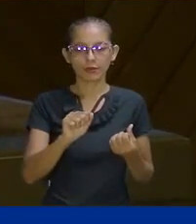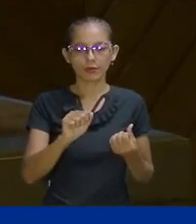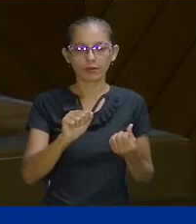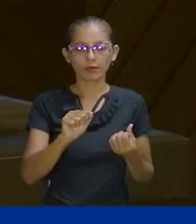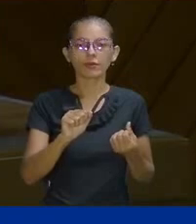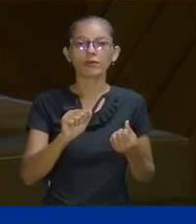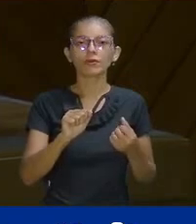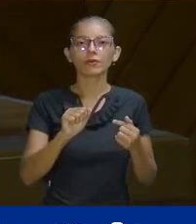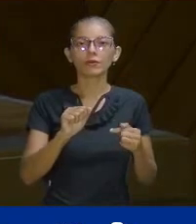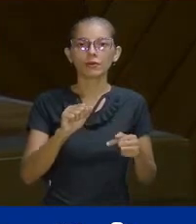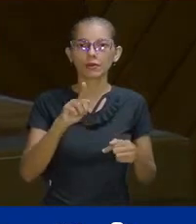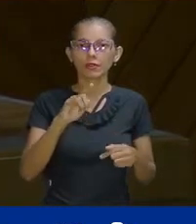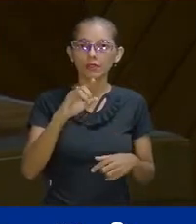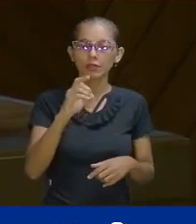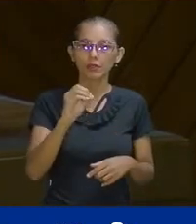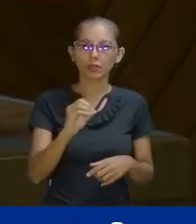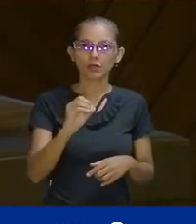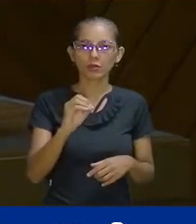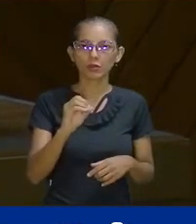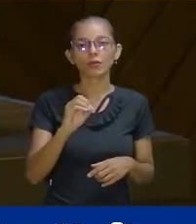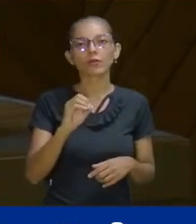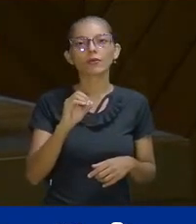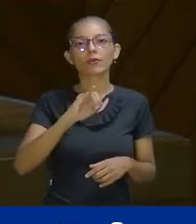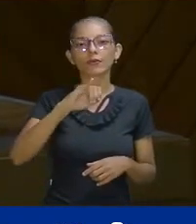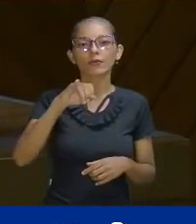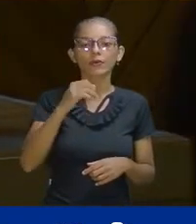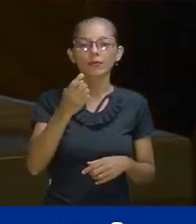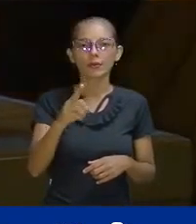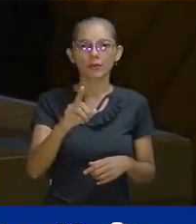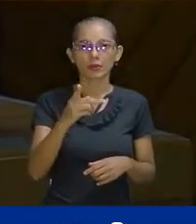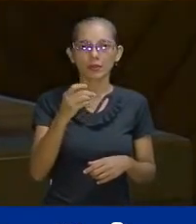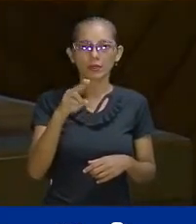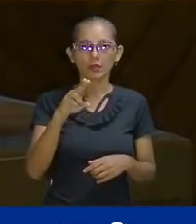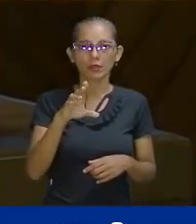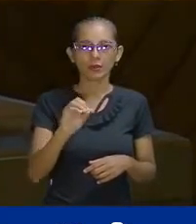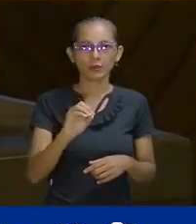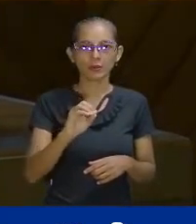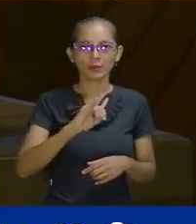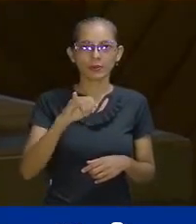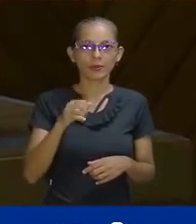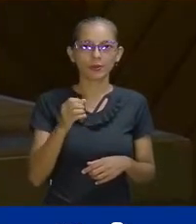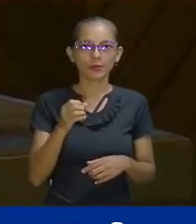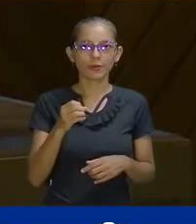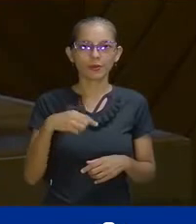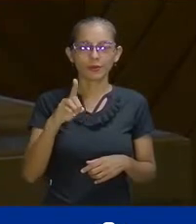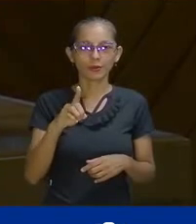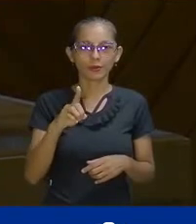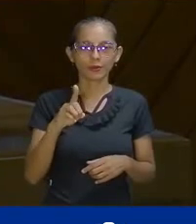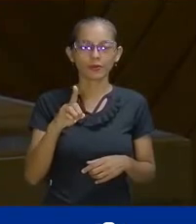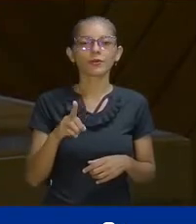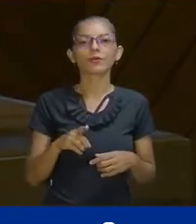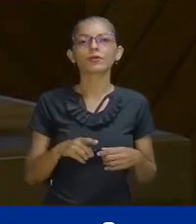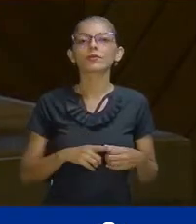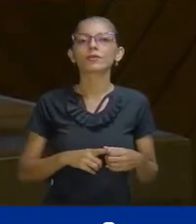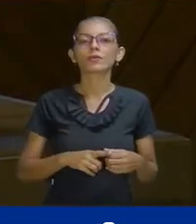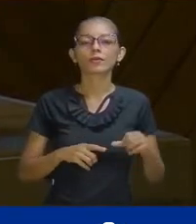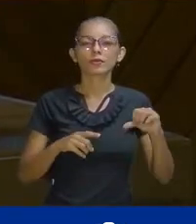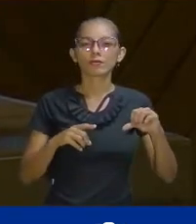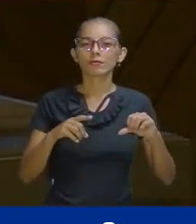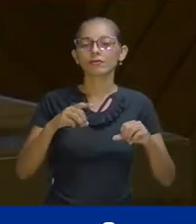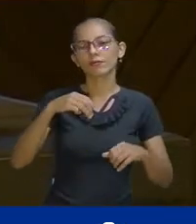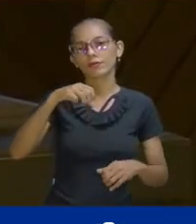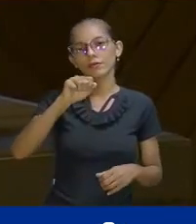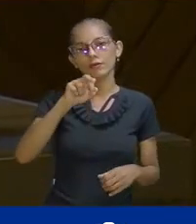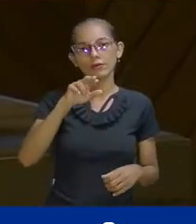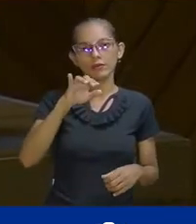Ferreira, Gildo Moraes de Souza, João Paulo Coelho Ferreira, Jacó Barbosa de Moraes Neto e Marília Barbosa de